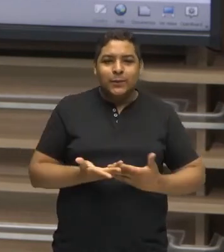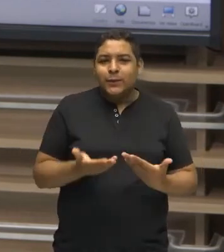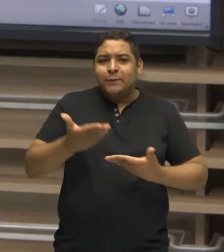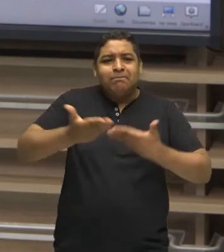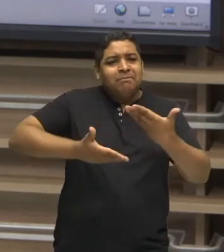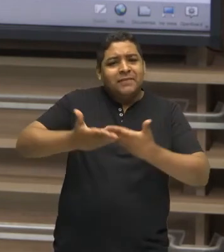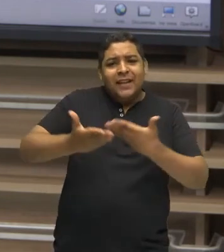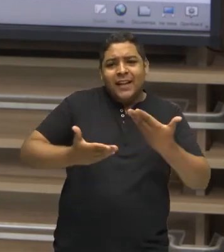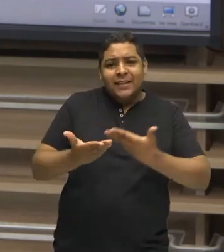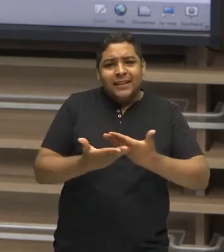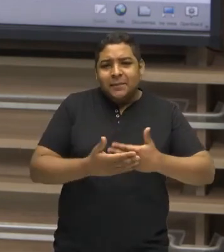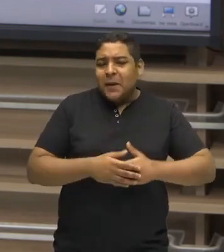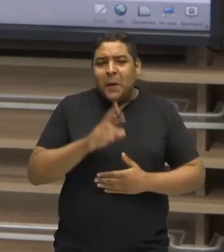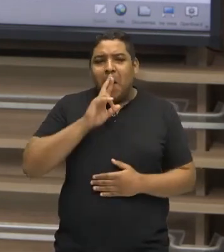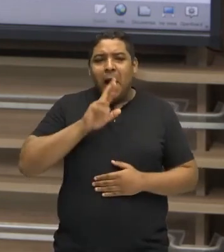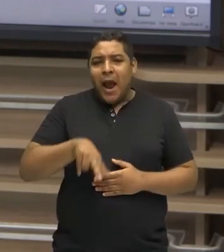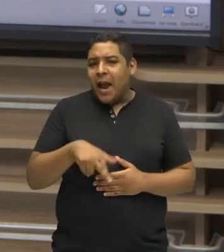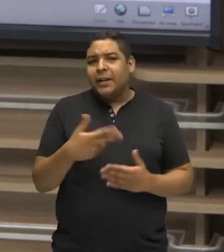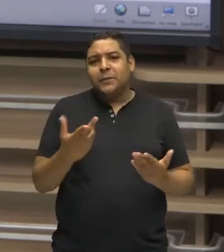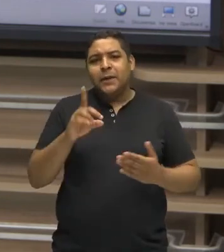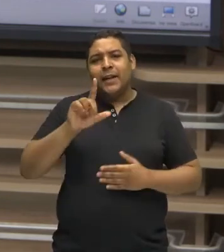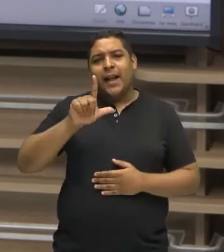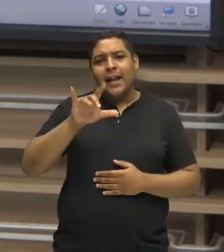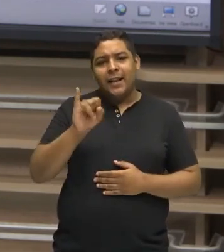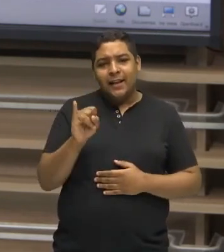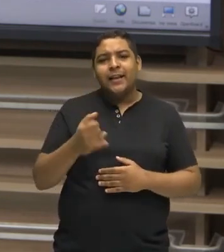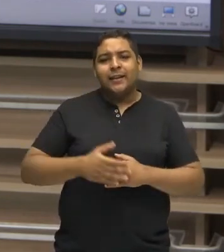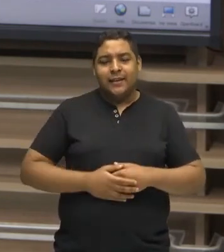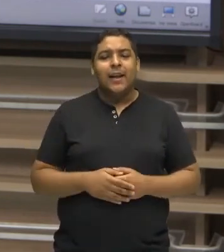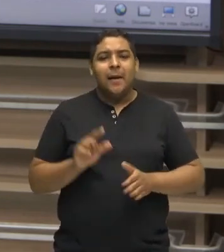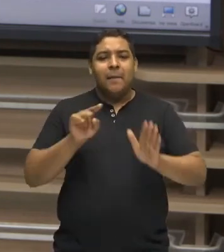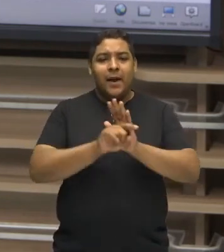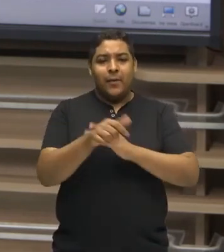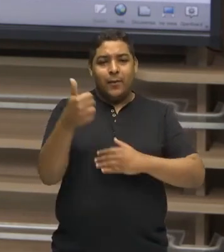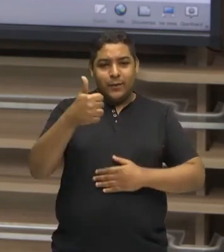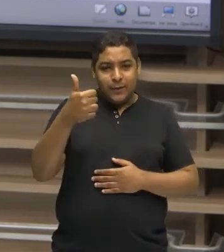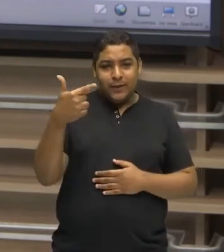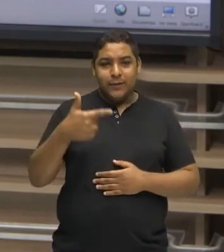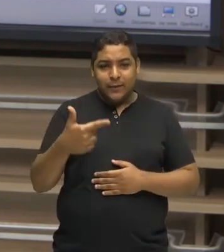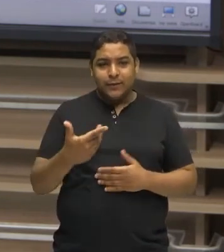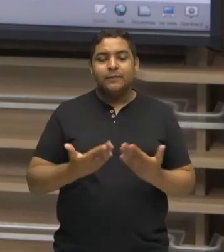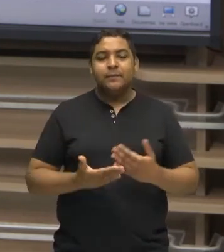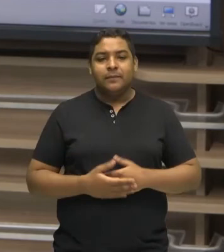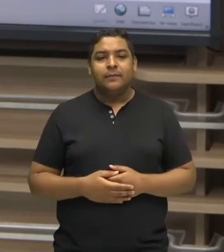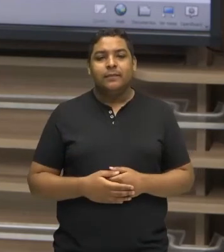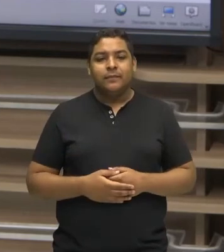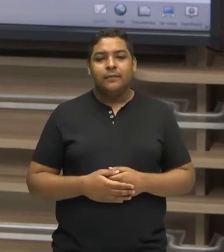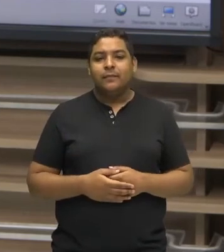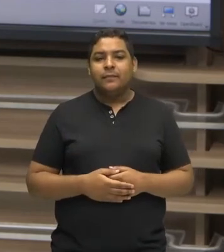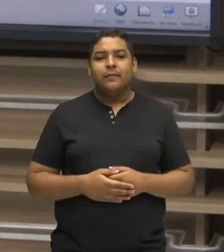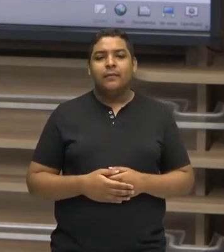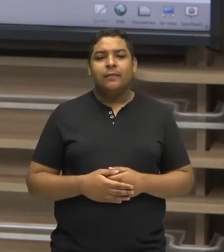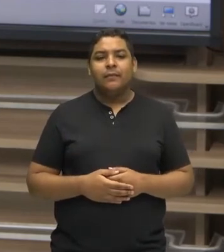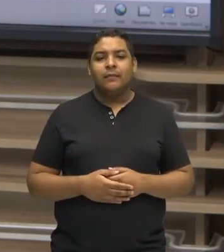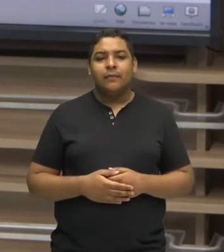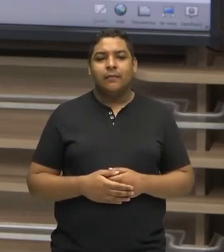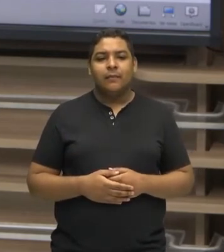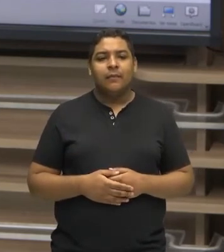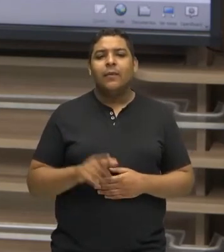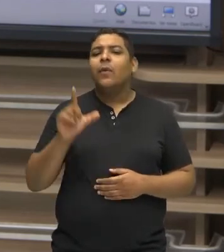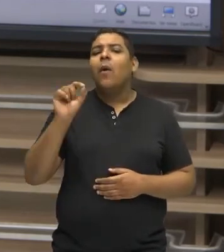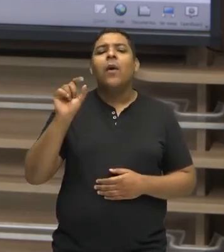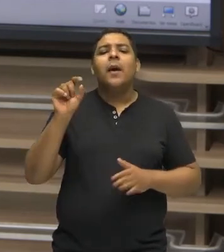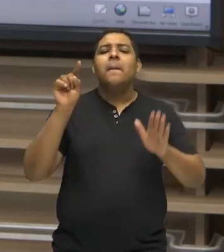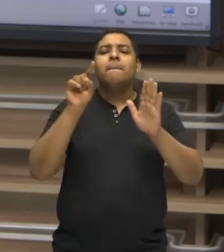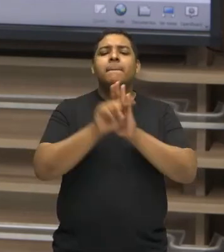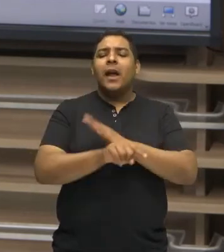interagindo conosco, não responderam a nossa DLI, né, a questão 1, nem a questão 2. E o que foi a questão 1? O que